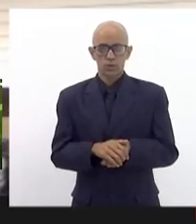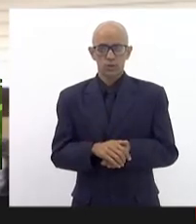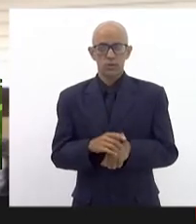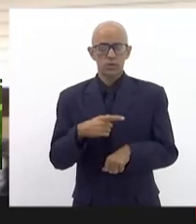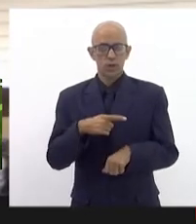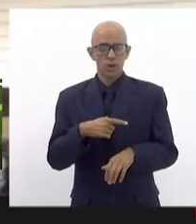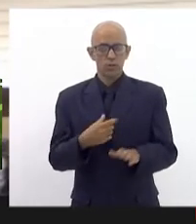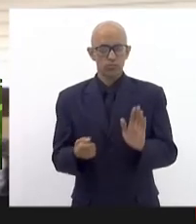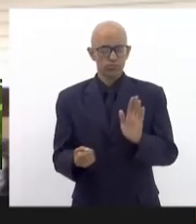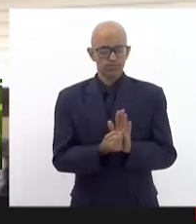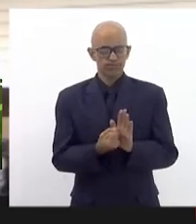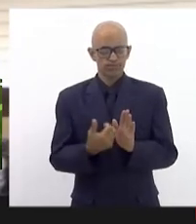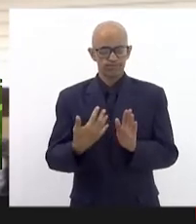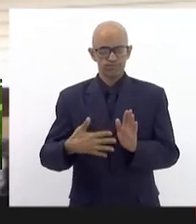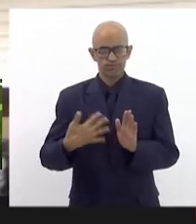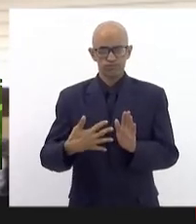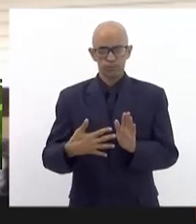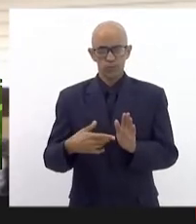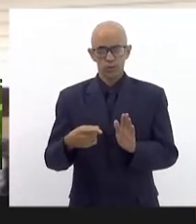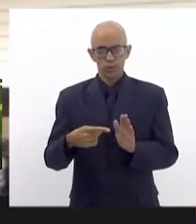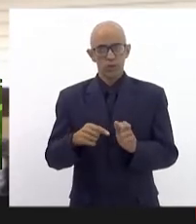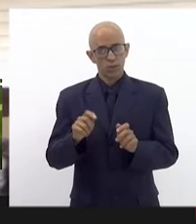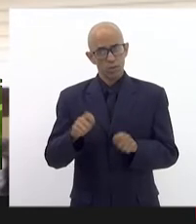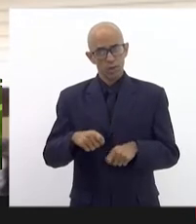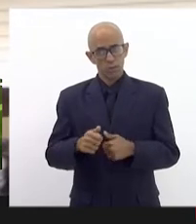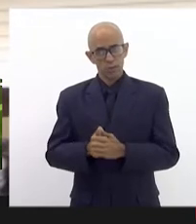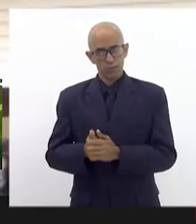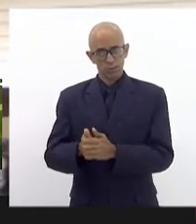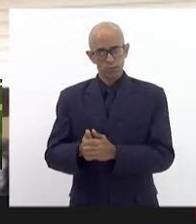muito grande, e isso a gente pôde acompanhar, inclusive,